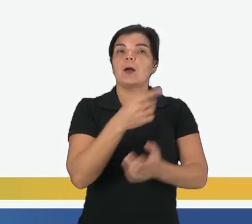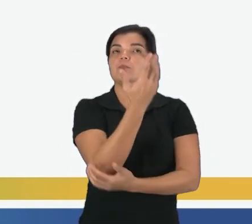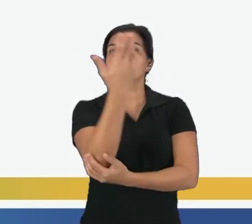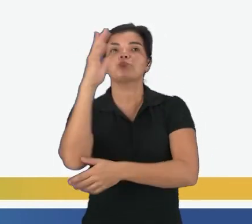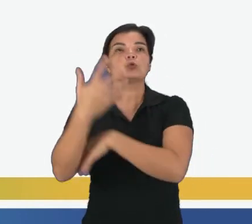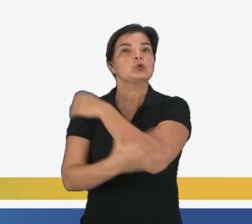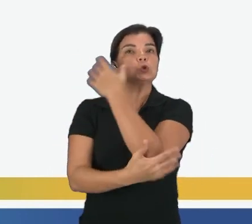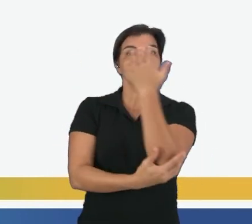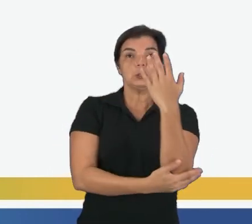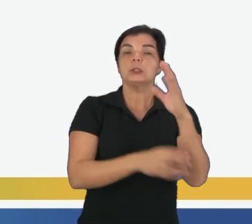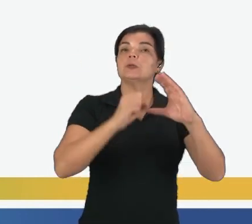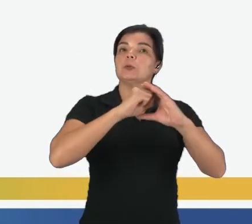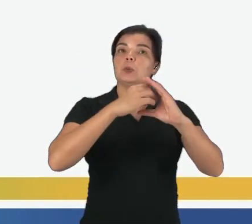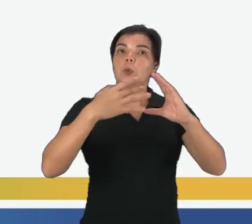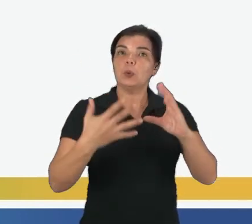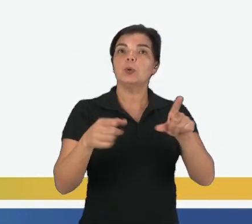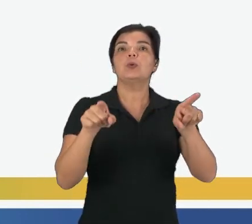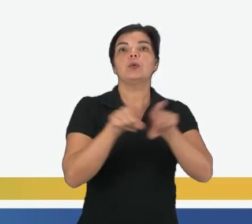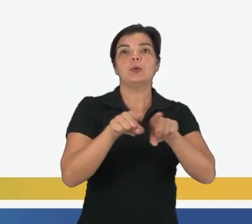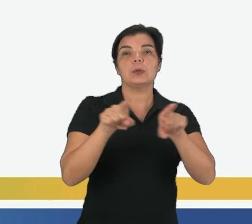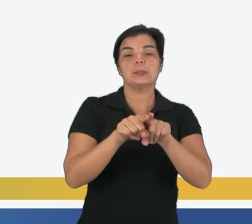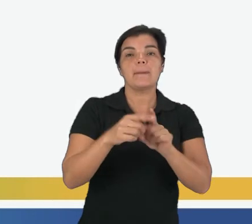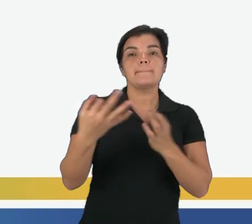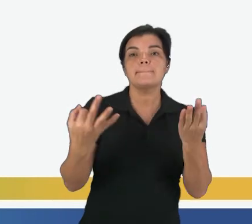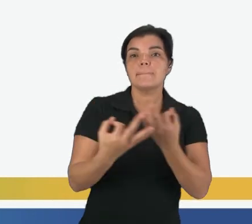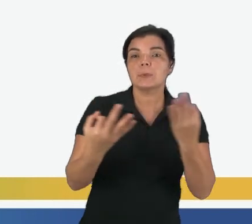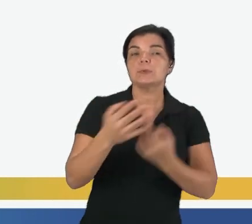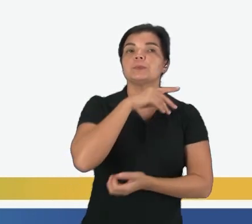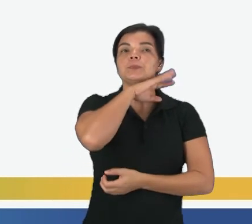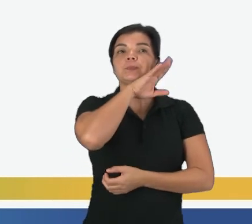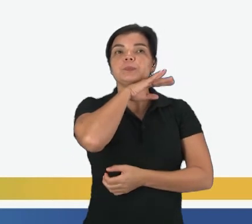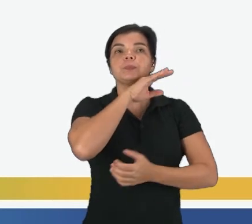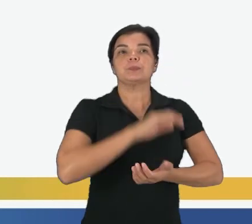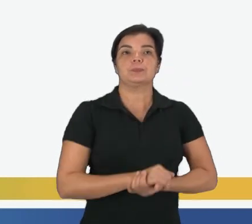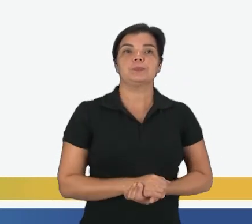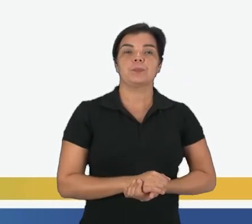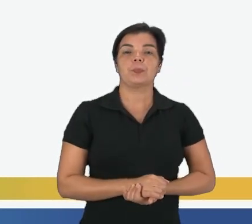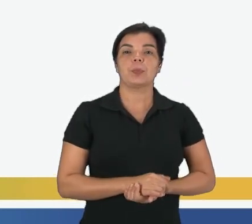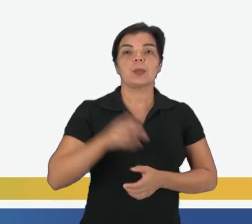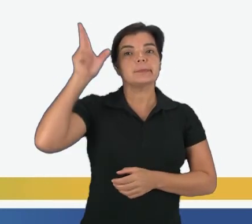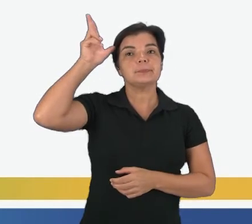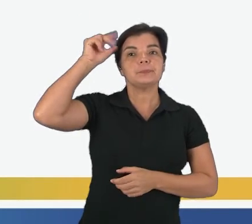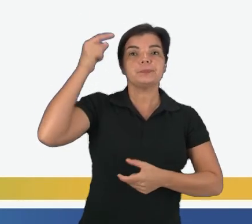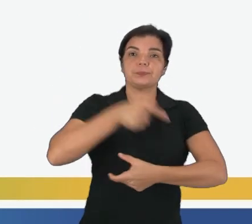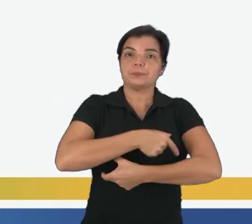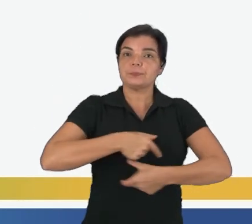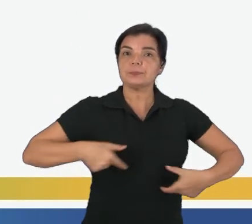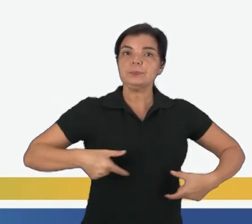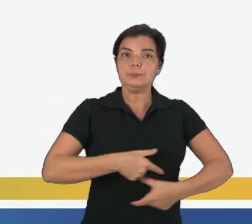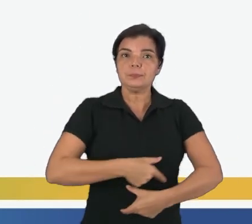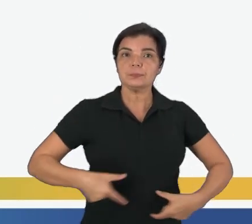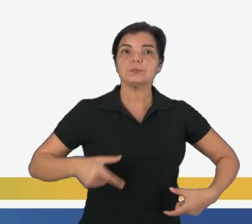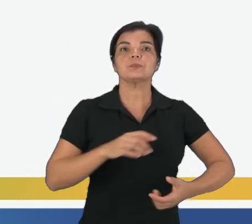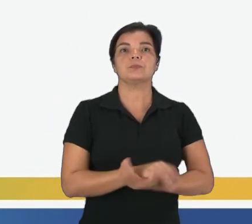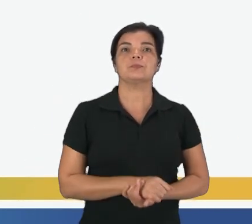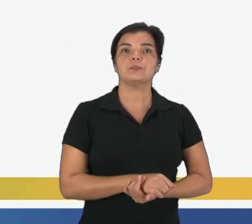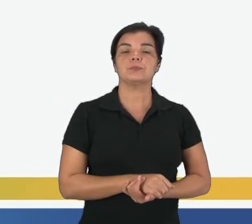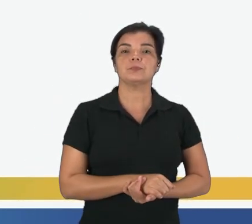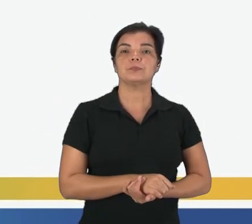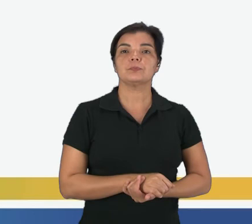e essas características são ideais para esses tipos de animais. Olhem só, animais como a zebra, como